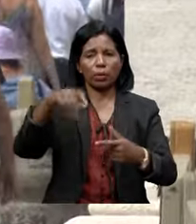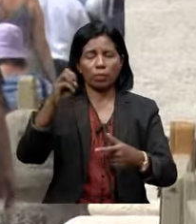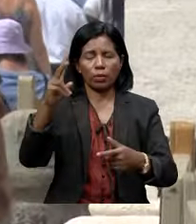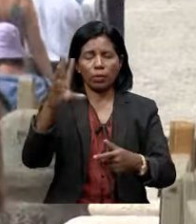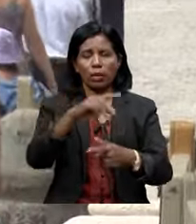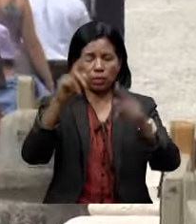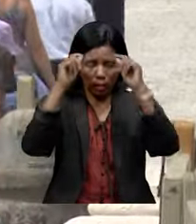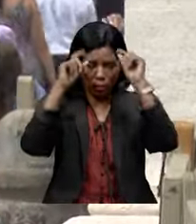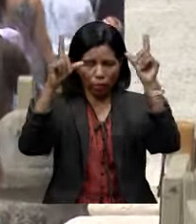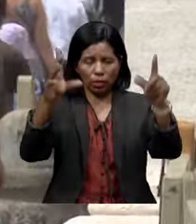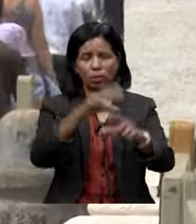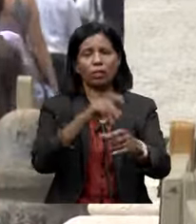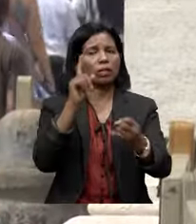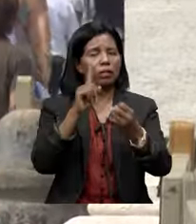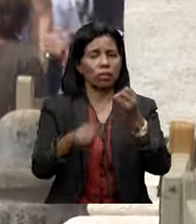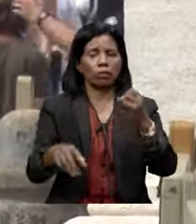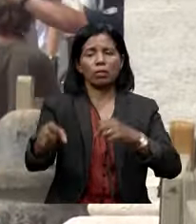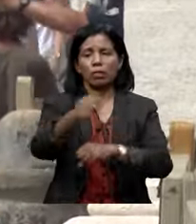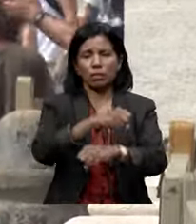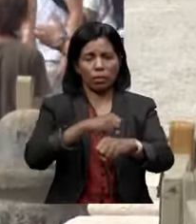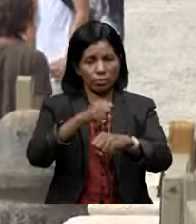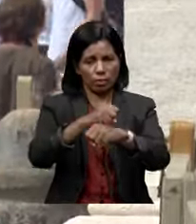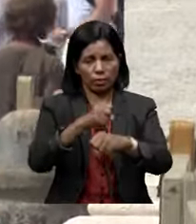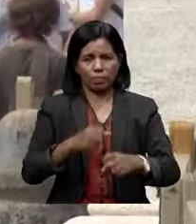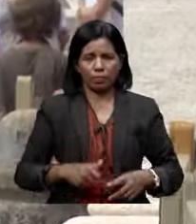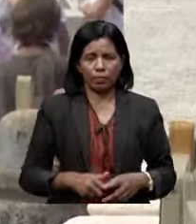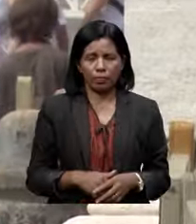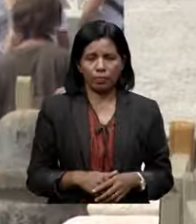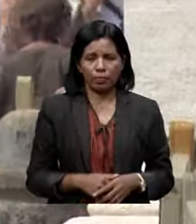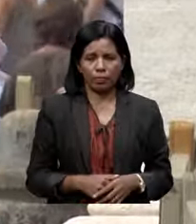Timor-Leste, no Ikus, na Singapura. Adriano Verdial, Marito da Costa, GMN.